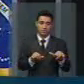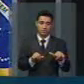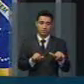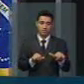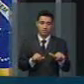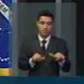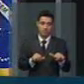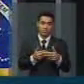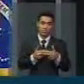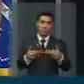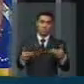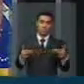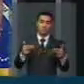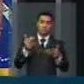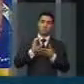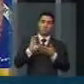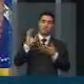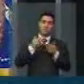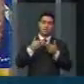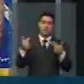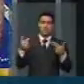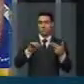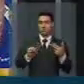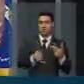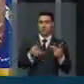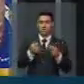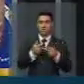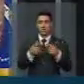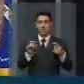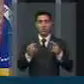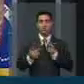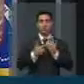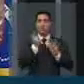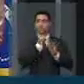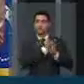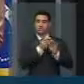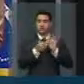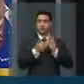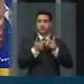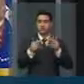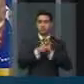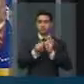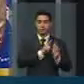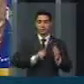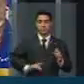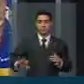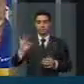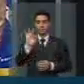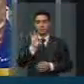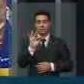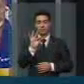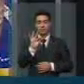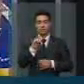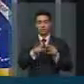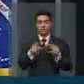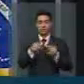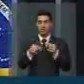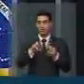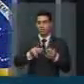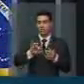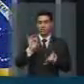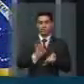de benefícios, vantagens, proveitos ou êxitos do governo federal que não se adequam à realidade